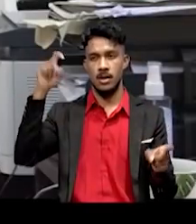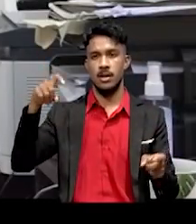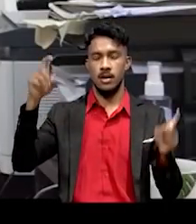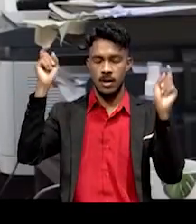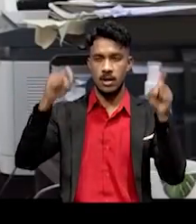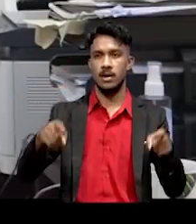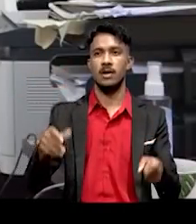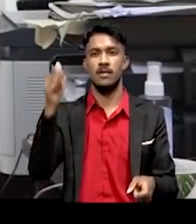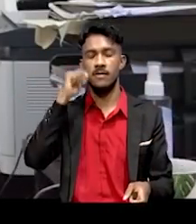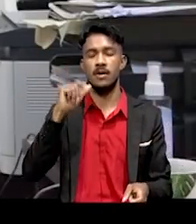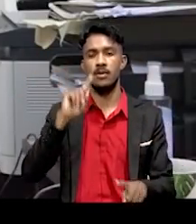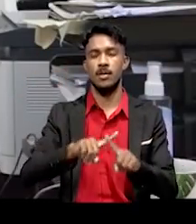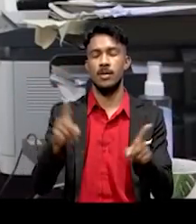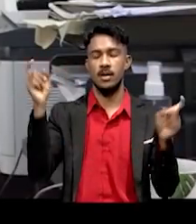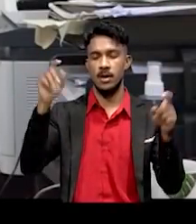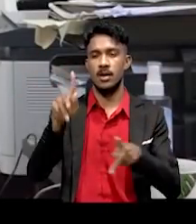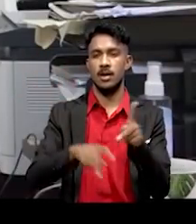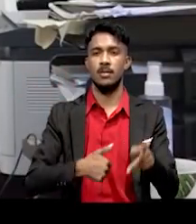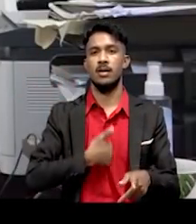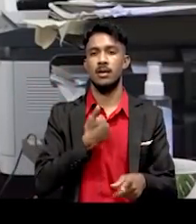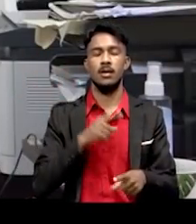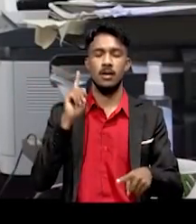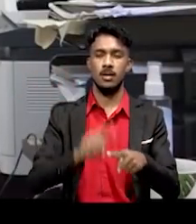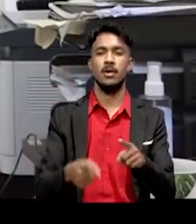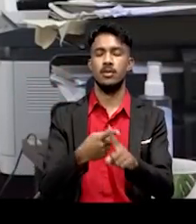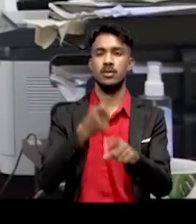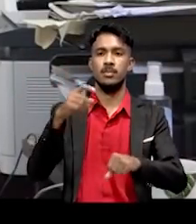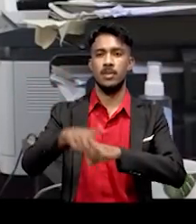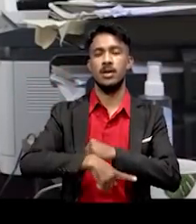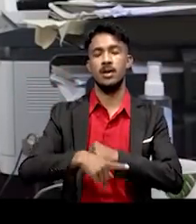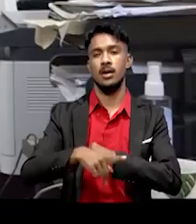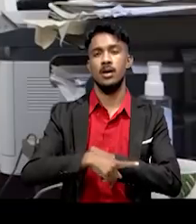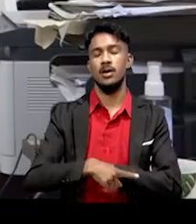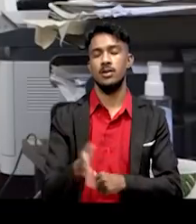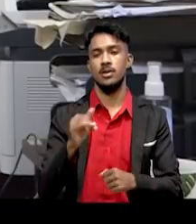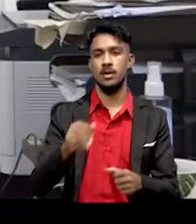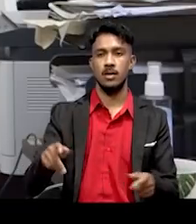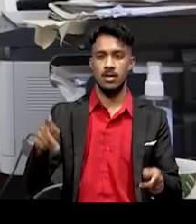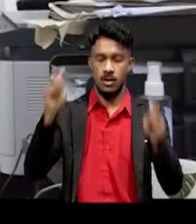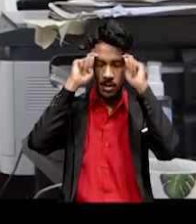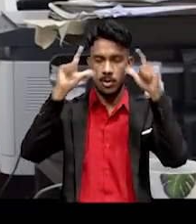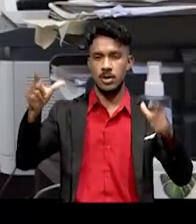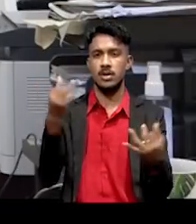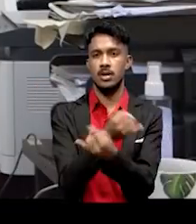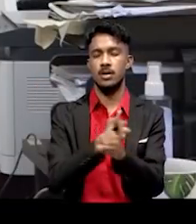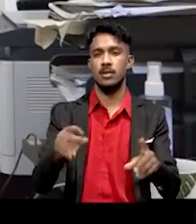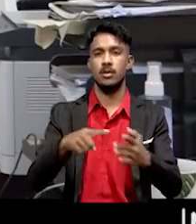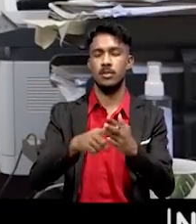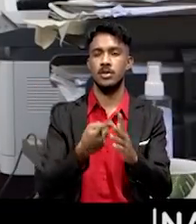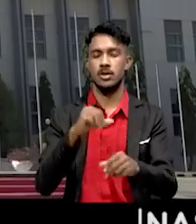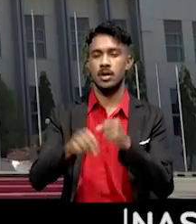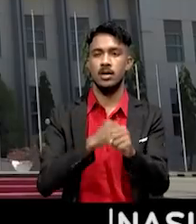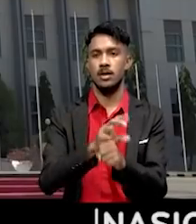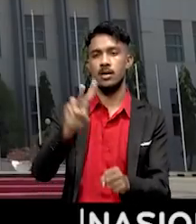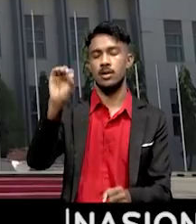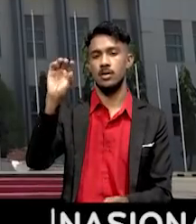ema independente la bele mai husi partido político. Durante Timor Leste ukun an ha ho husi tinang rihung rua rua to